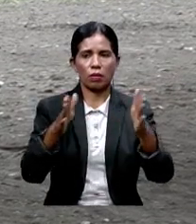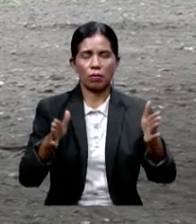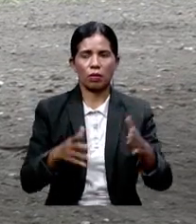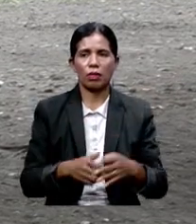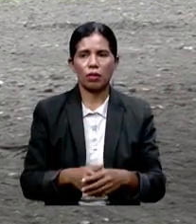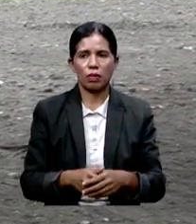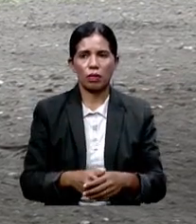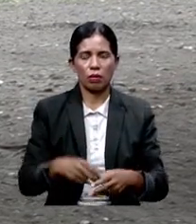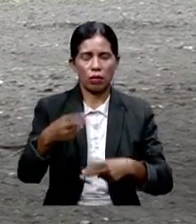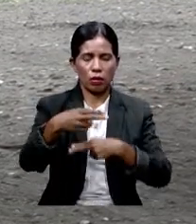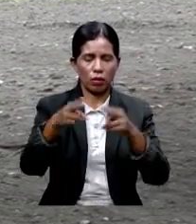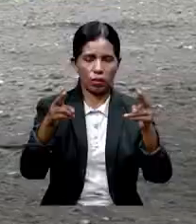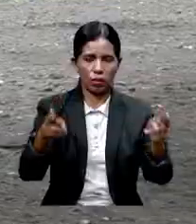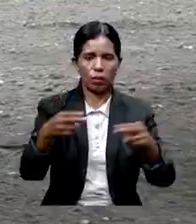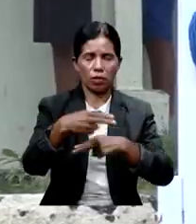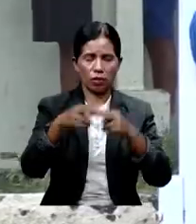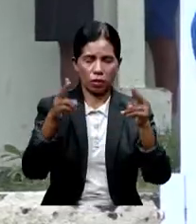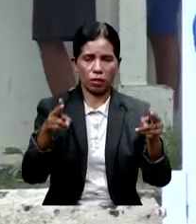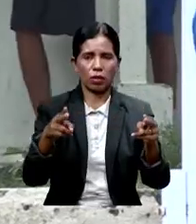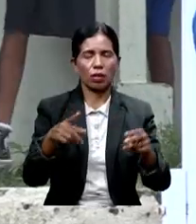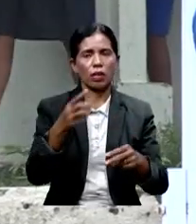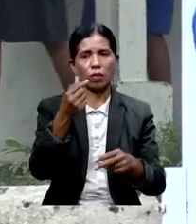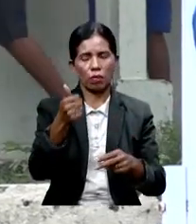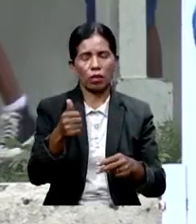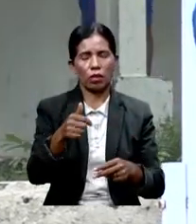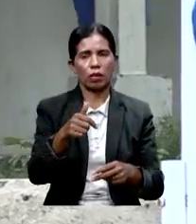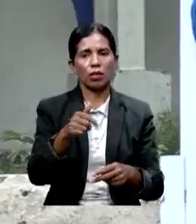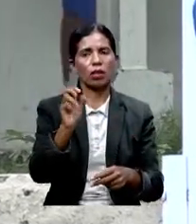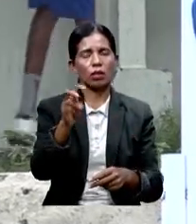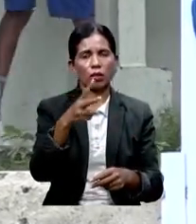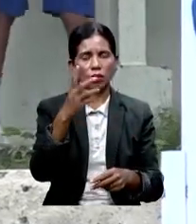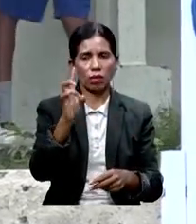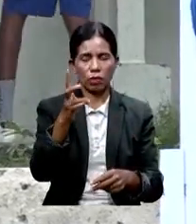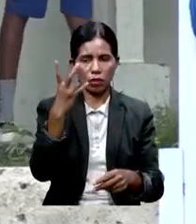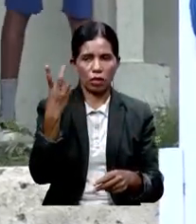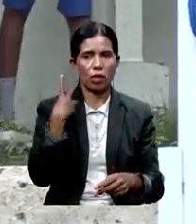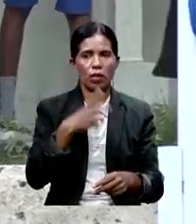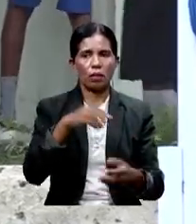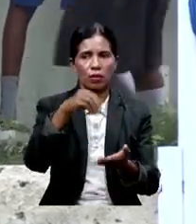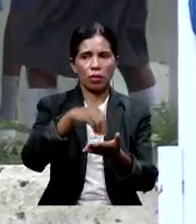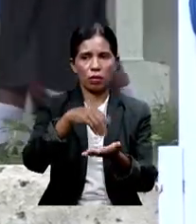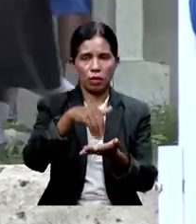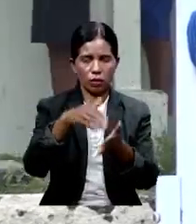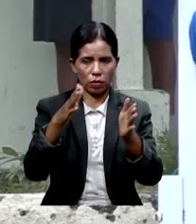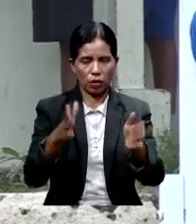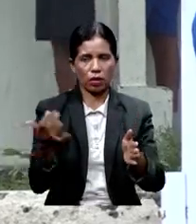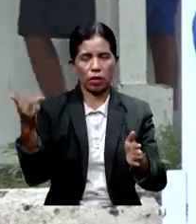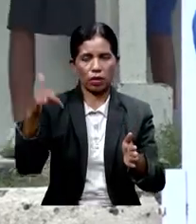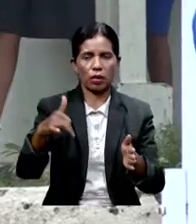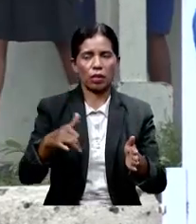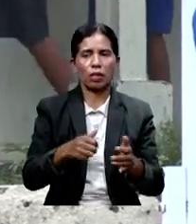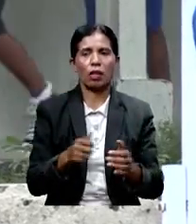virtual nem salanei para ver salu sim para ver leve a gente que a minha estava muito estudante se aí a sala né